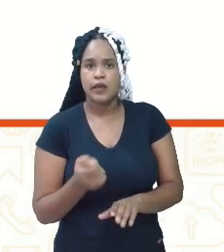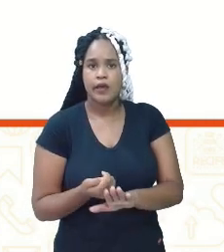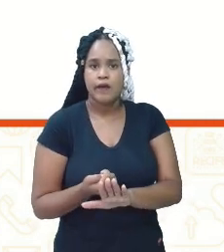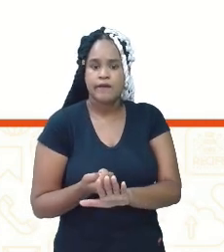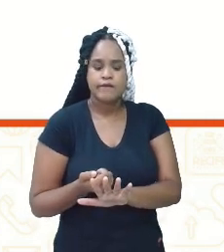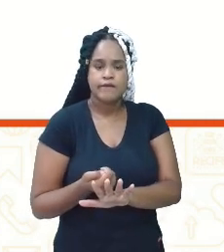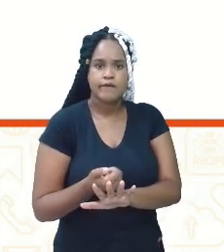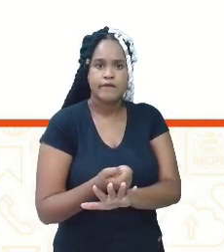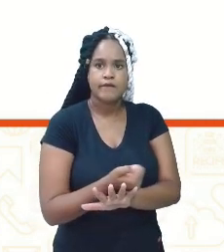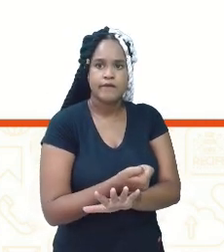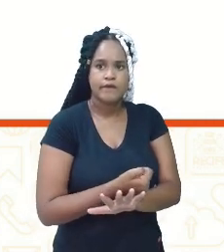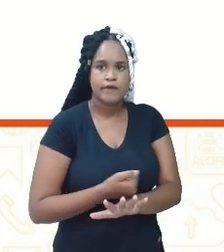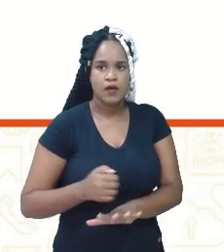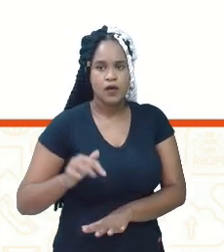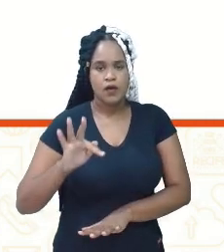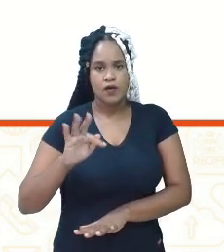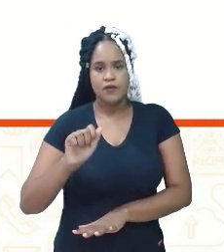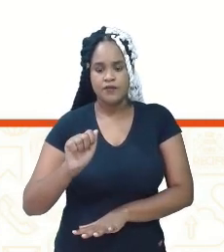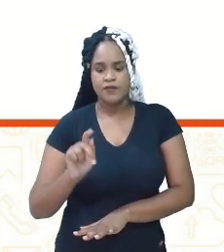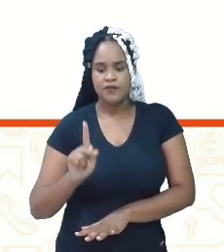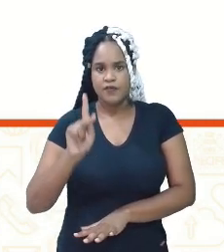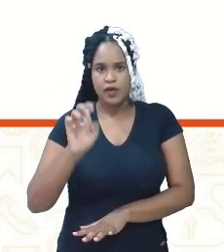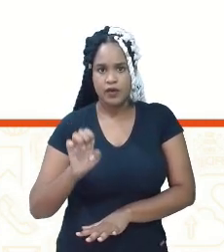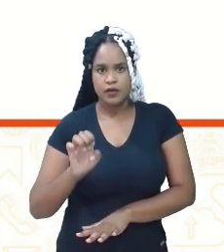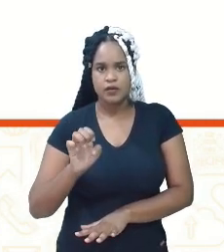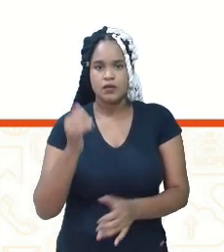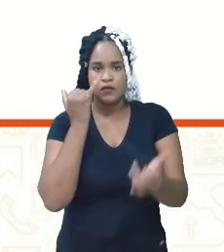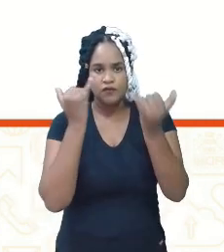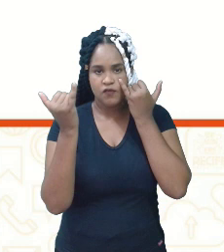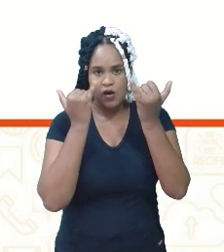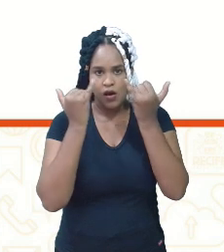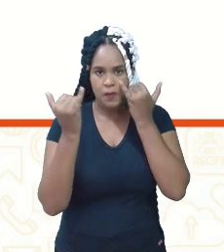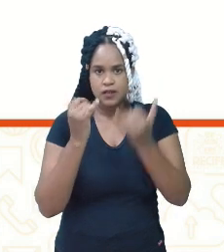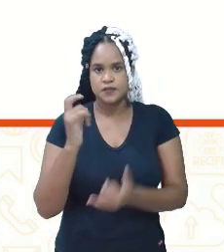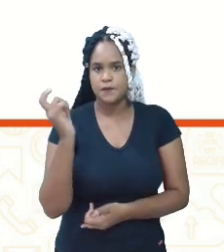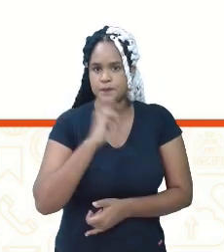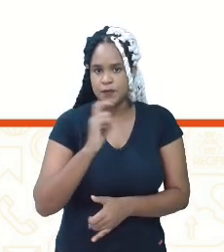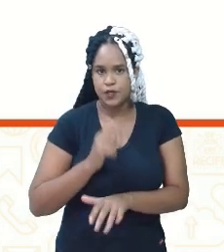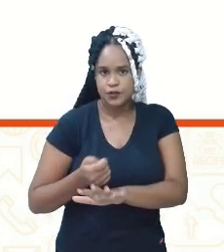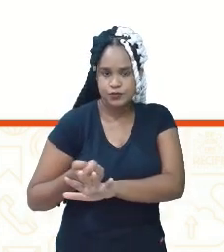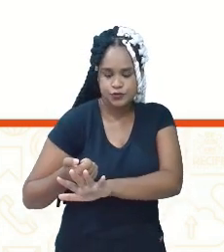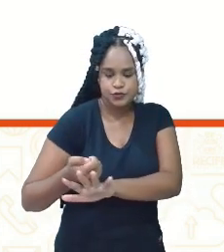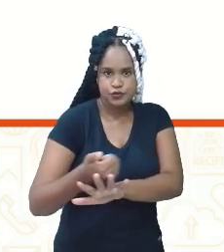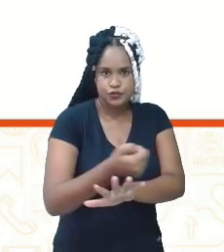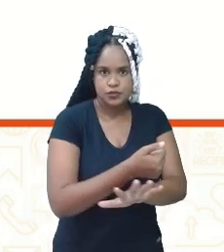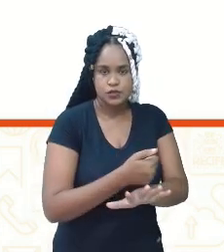um exemplo de atividade. Então, reúna a turma em torno de uma manchete.